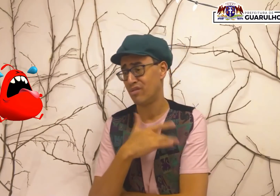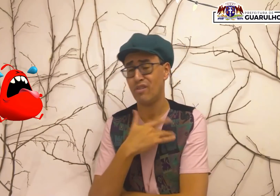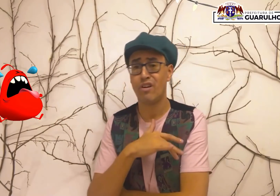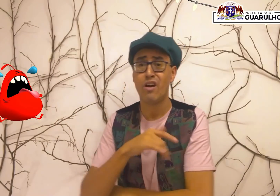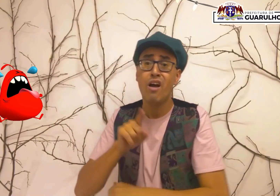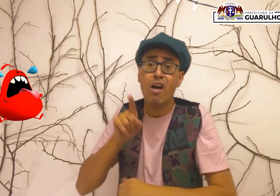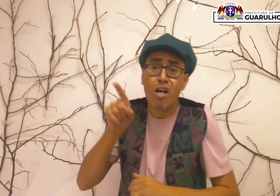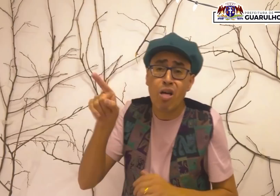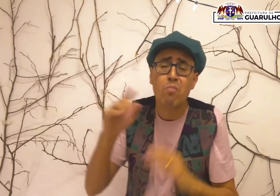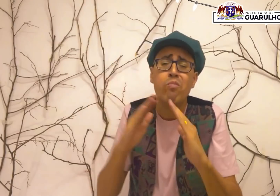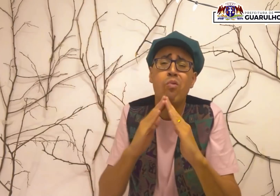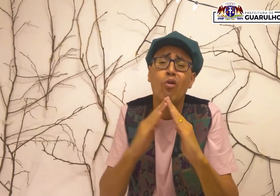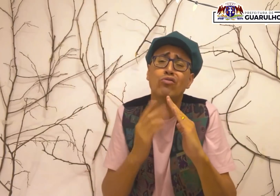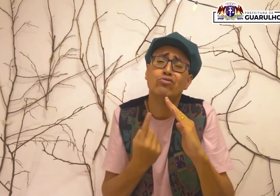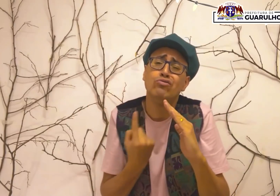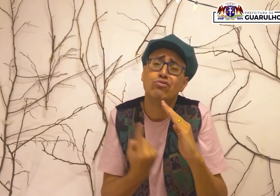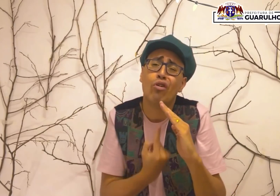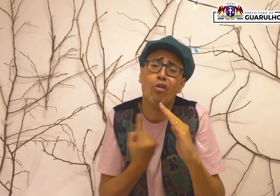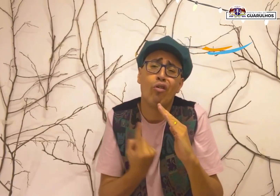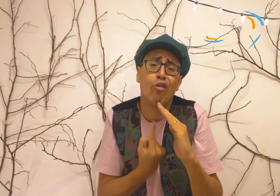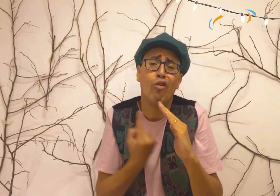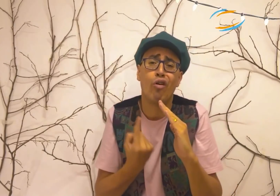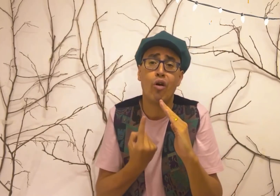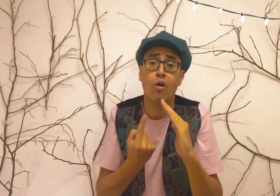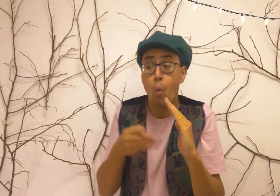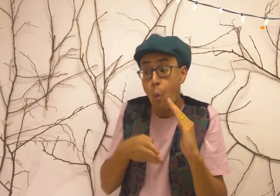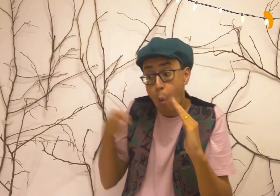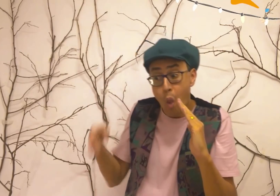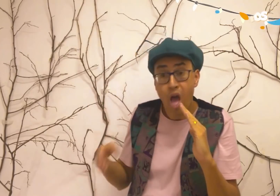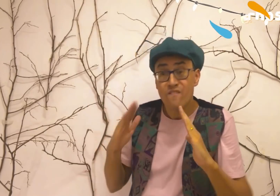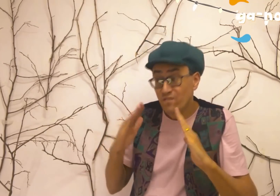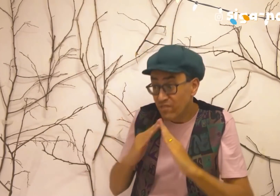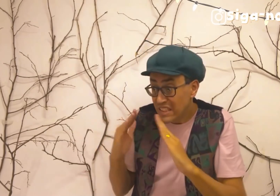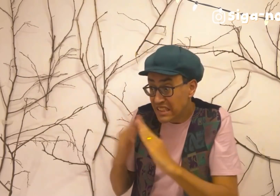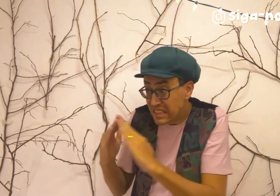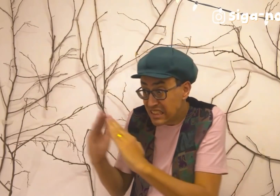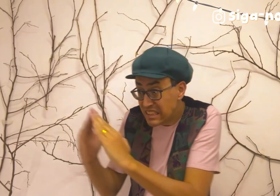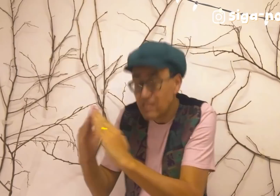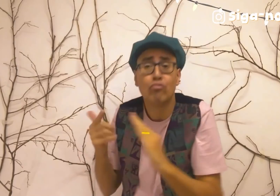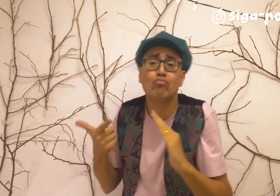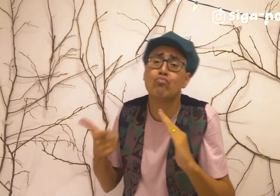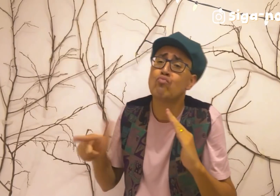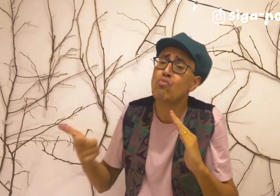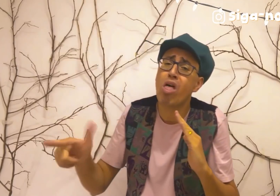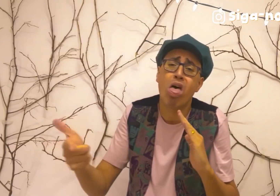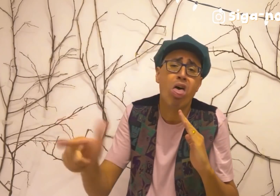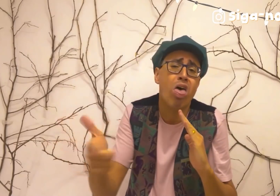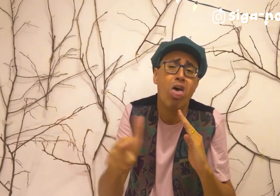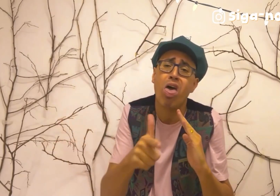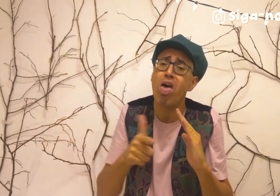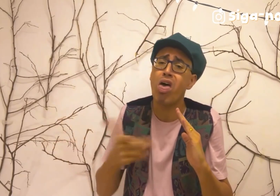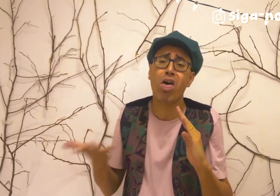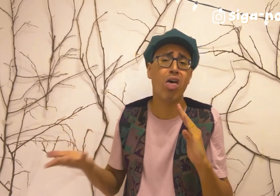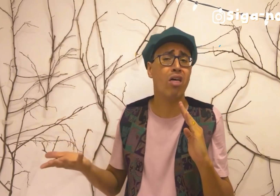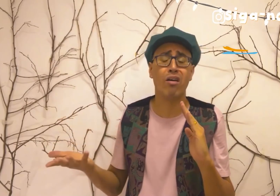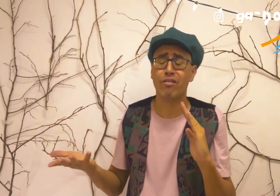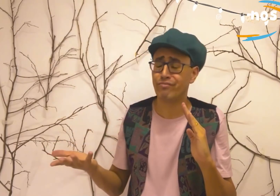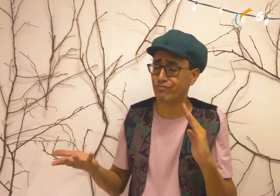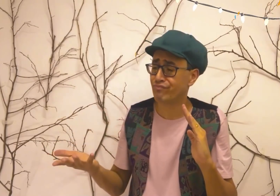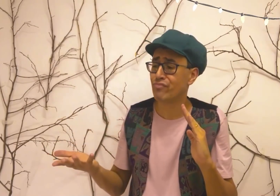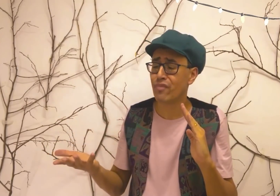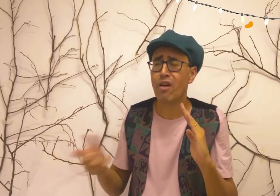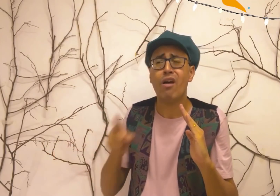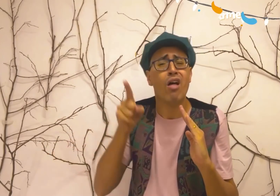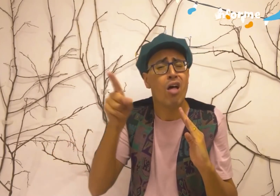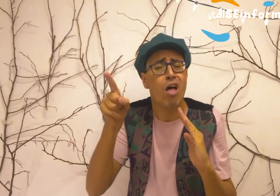Pobrezinho. Ele morava sozinho. Não tinha vizinhos.